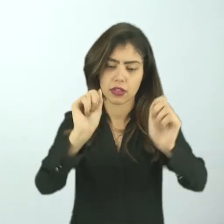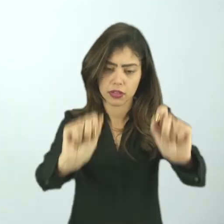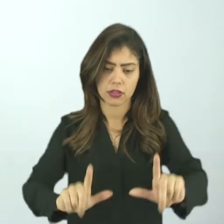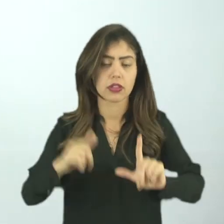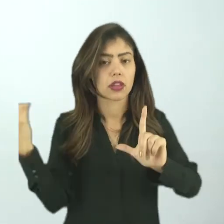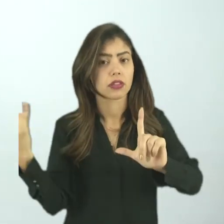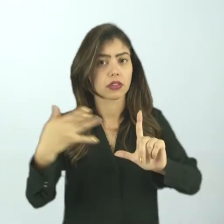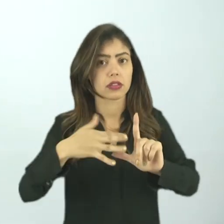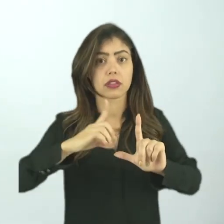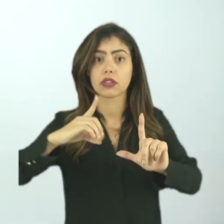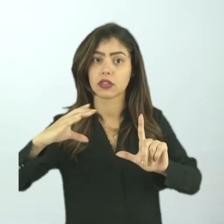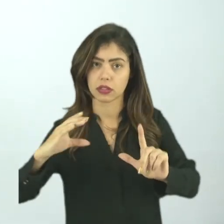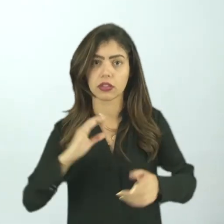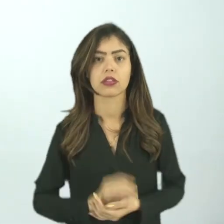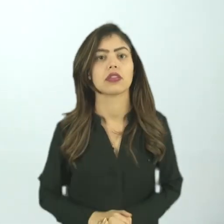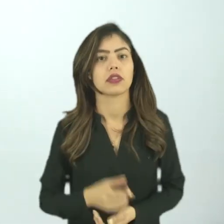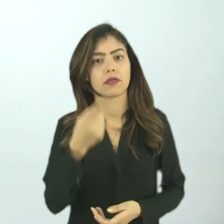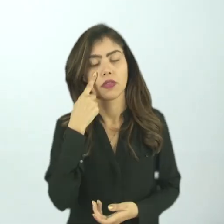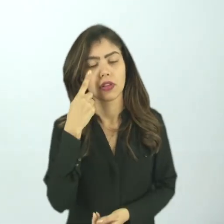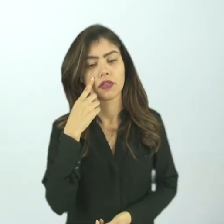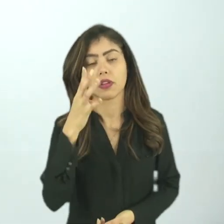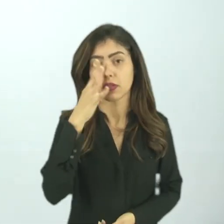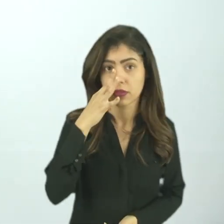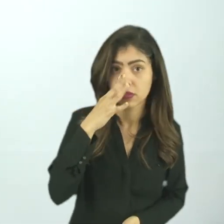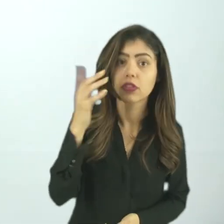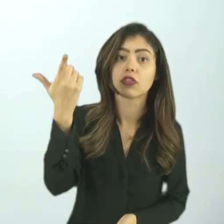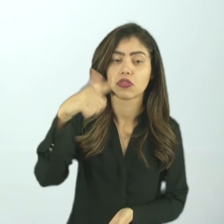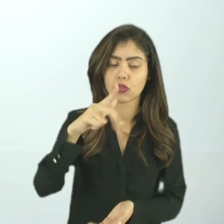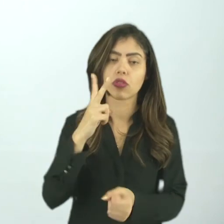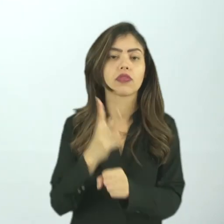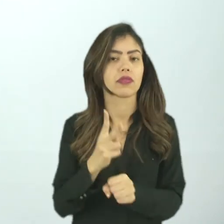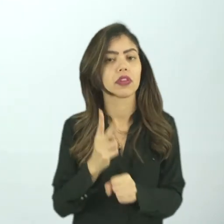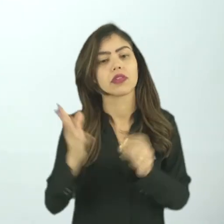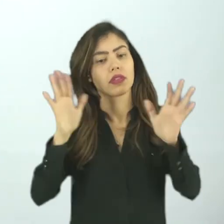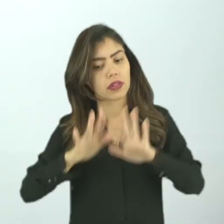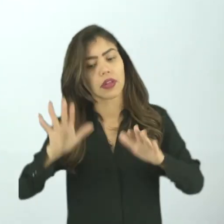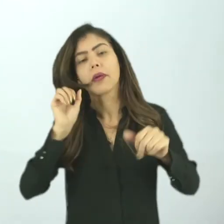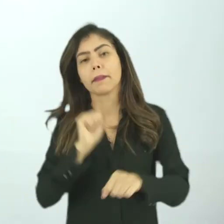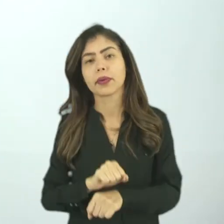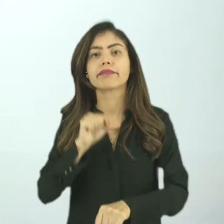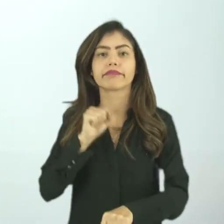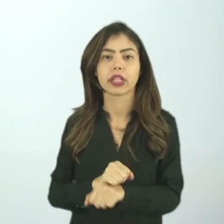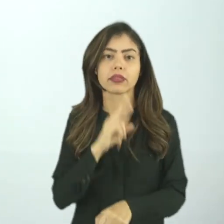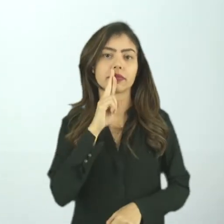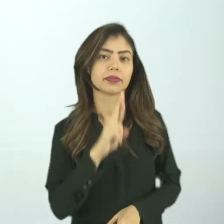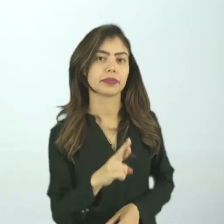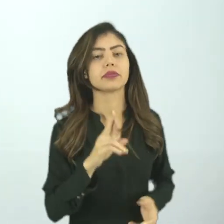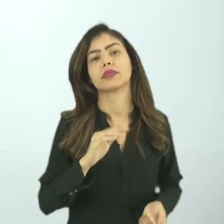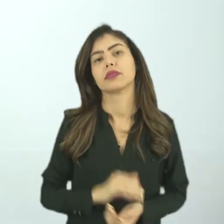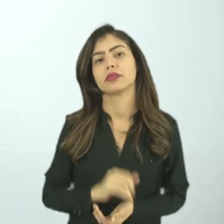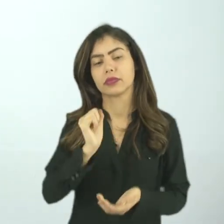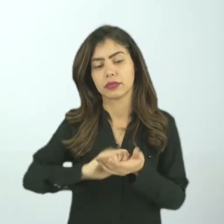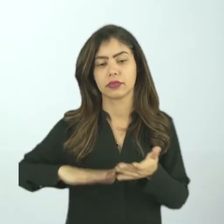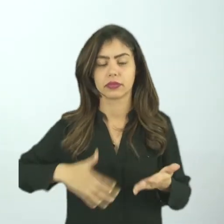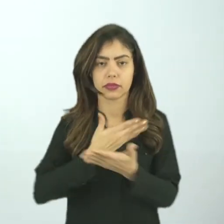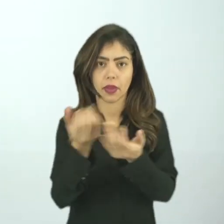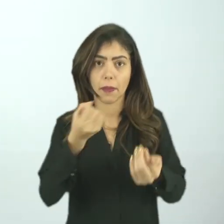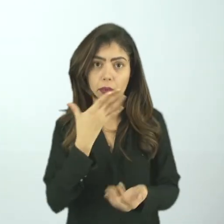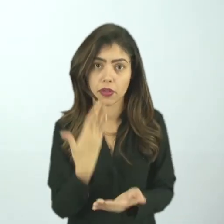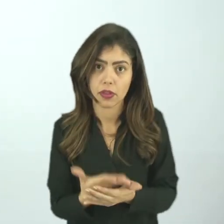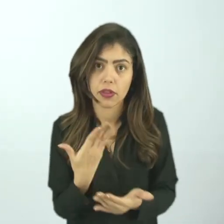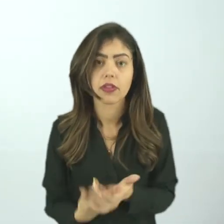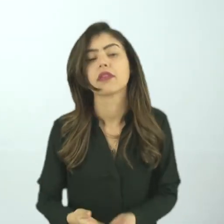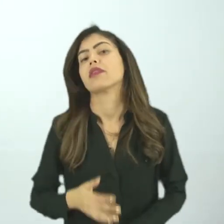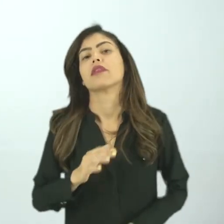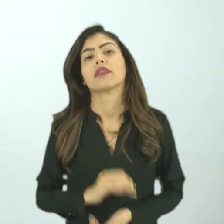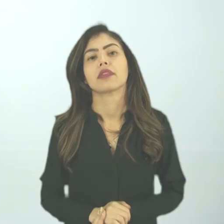plataforma resolva né assista o vídeo né maneira mais devagar pausada resolva o exercício que eu deixei bons